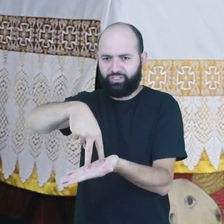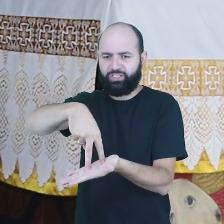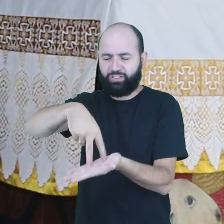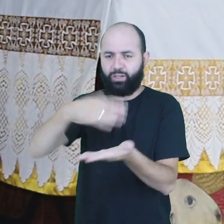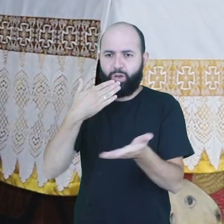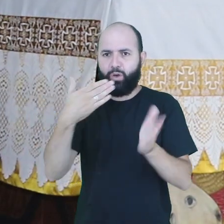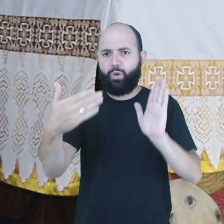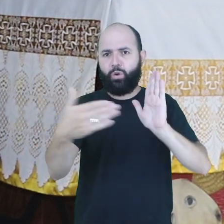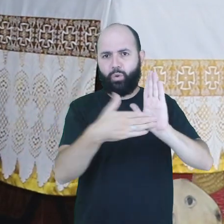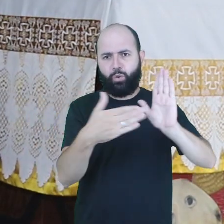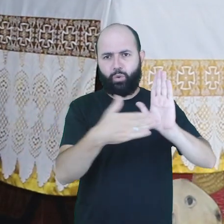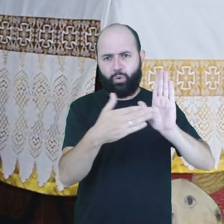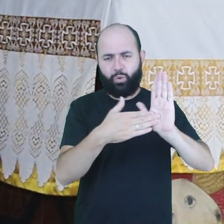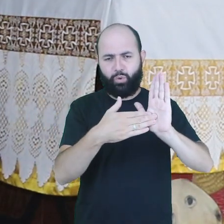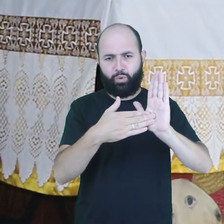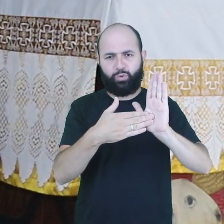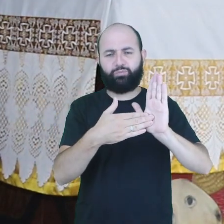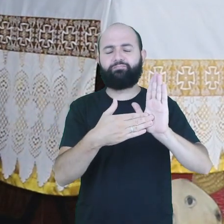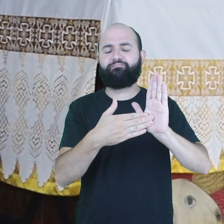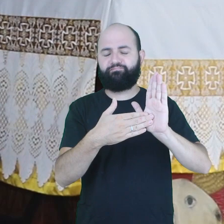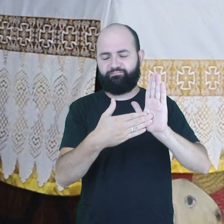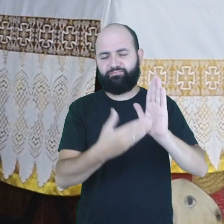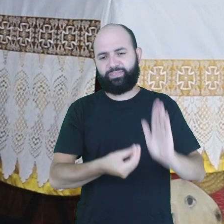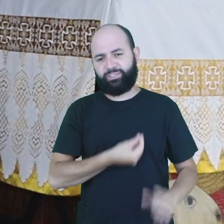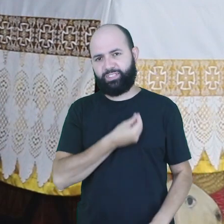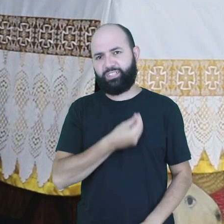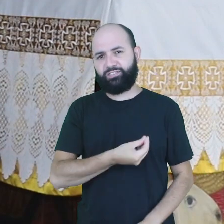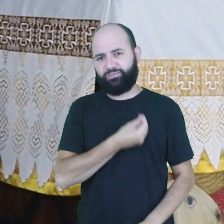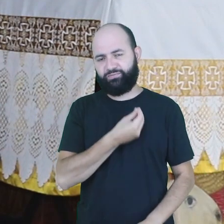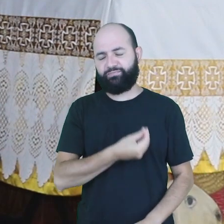o nosso testemunho, o maior testemunho